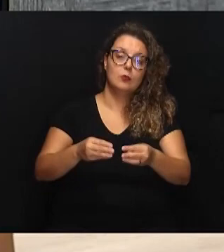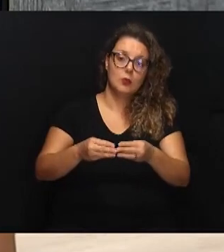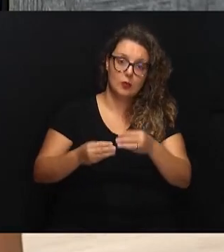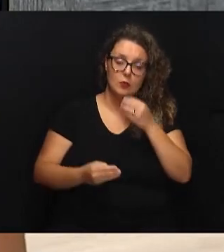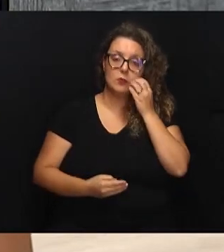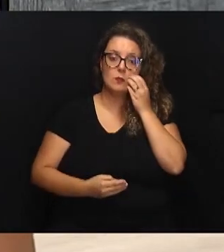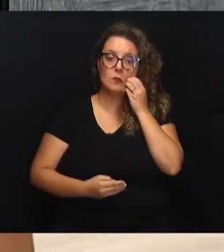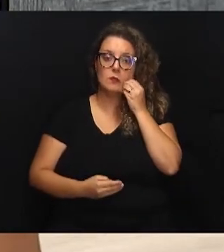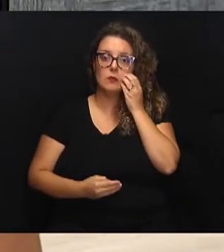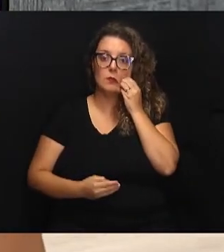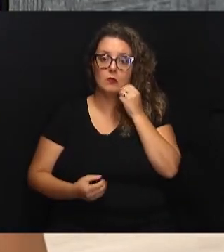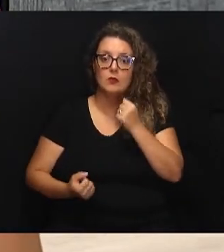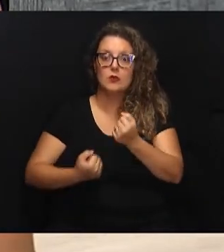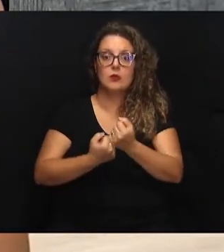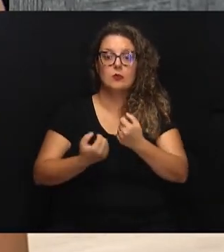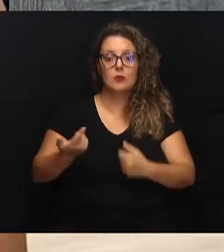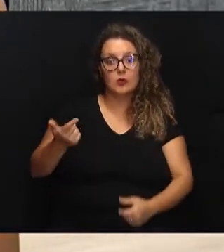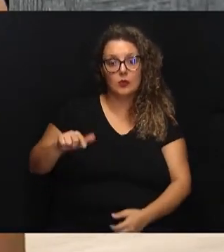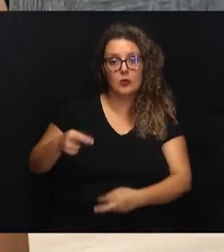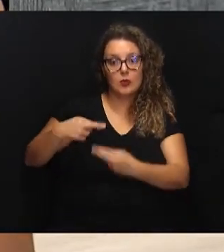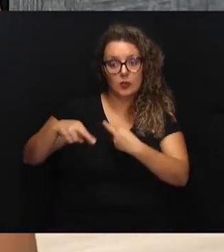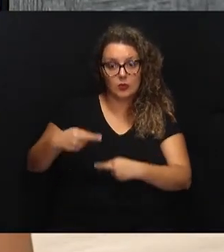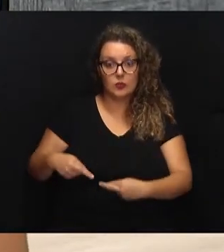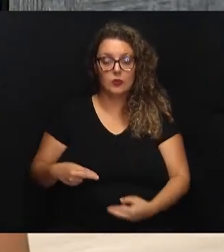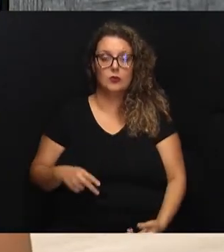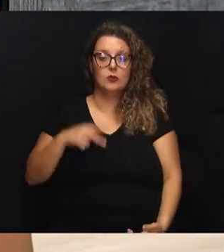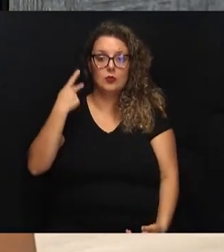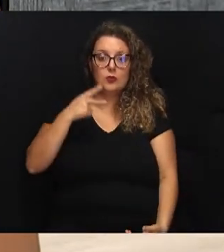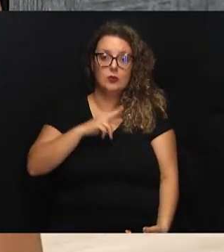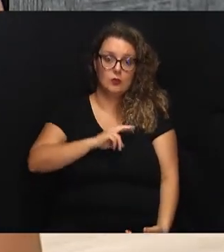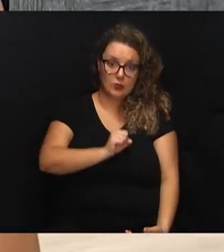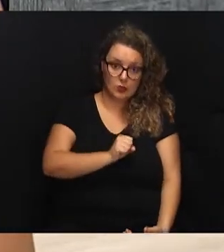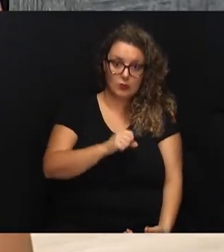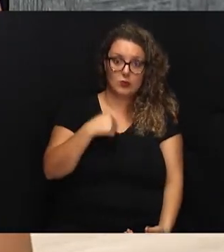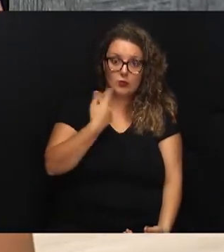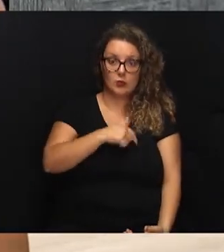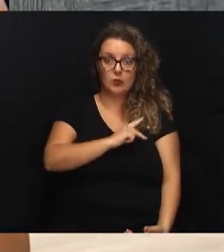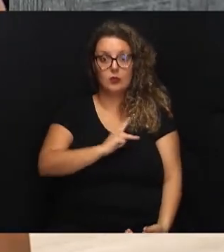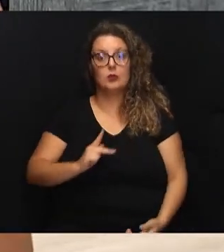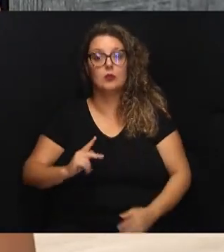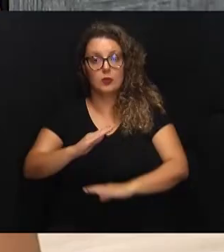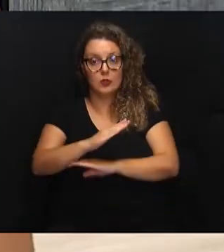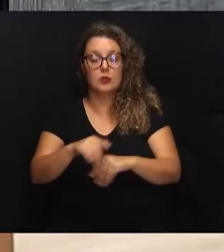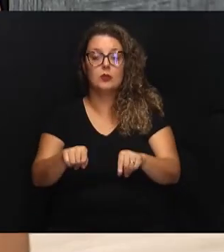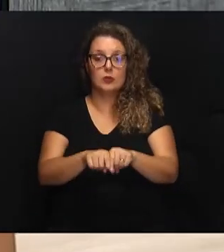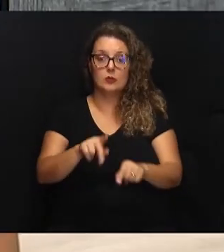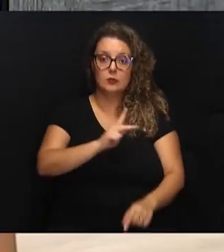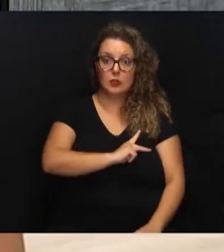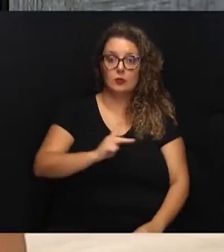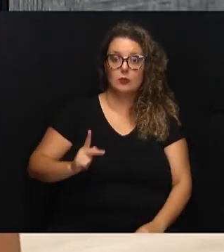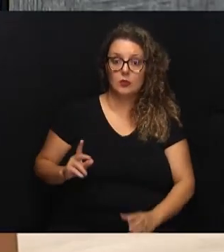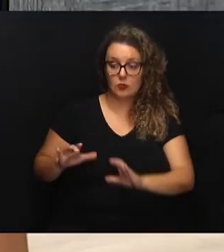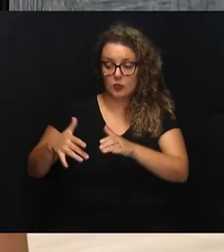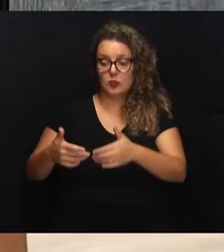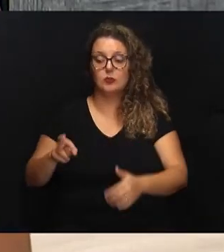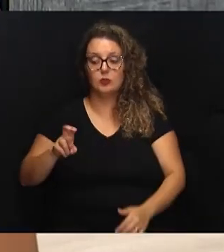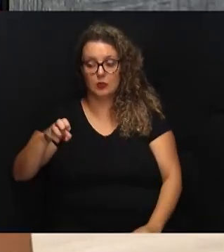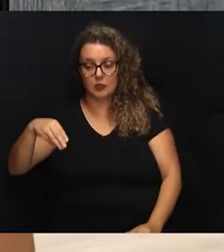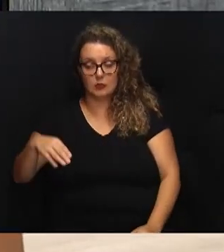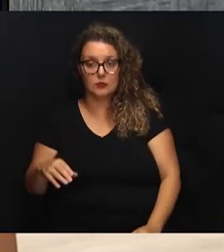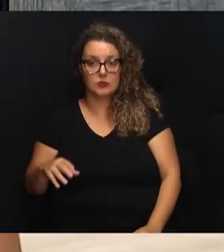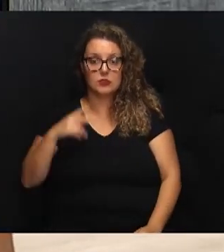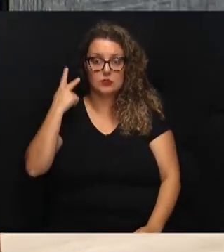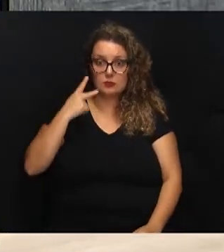de apoio à manutenção desse vínculo. O vereador Luiz Rossini, nosso presidente da casa, que também é presidente do Parlamento Metropolitano, essa moção